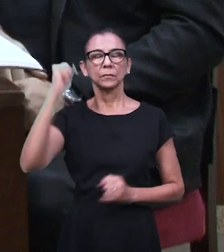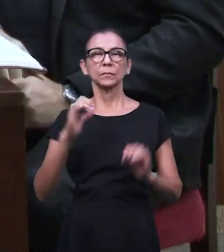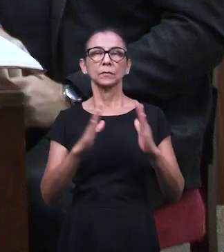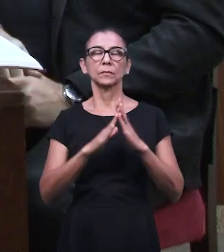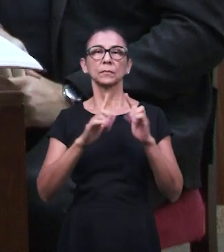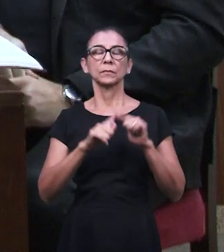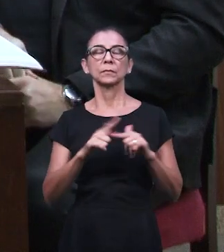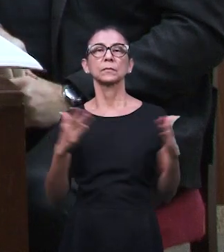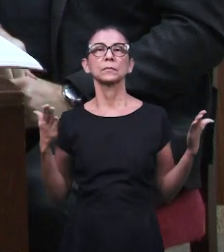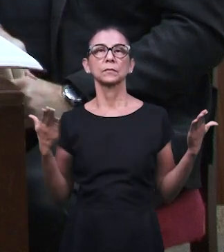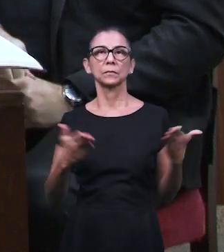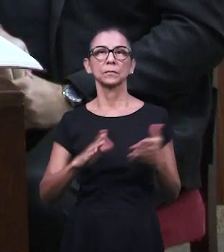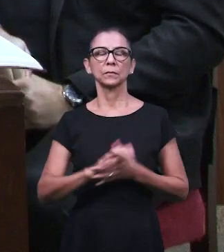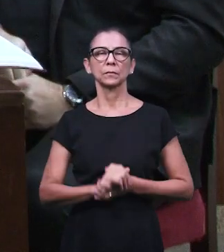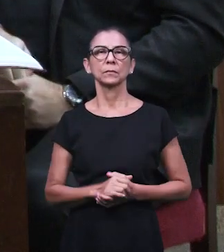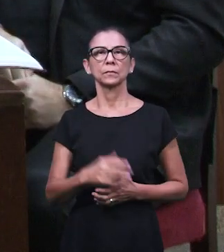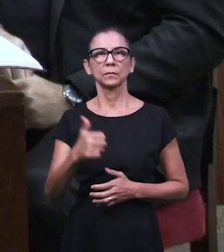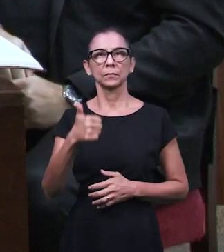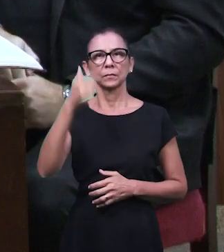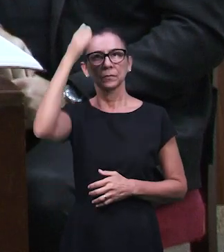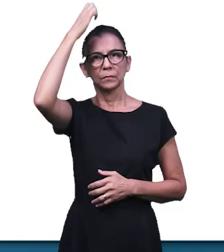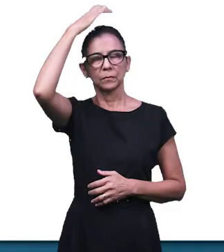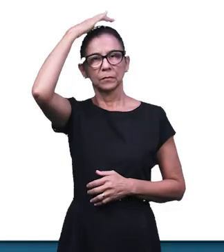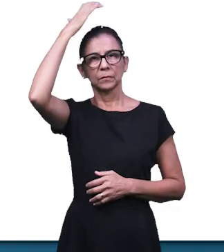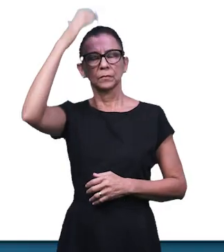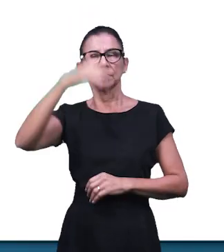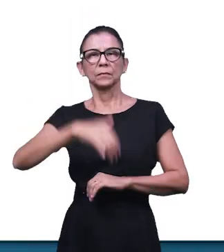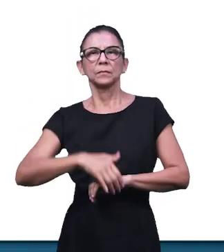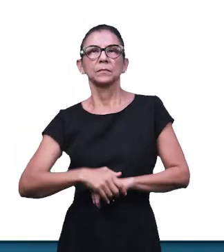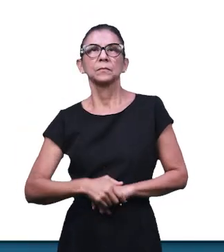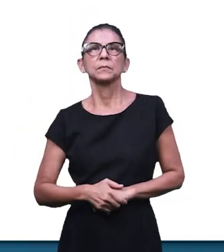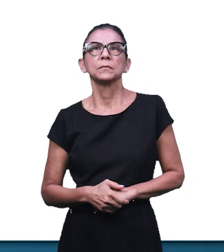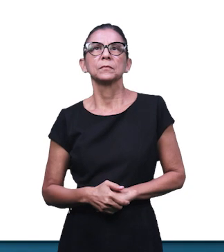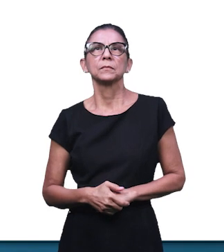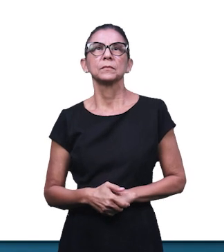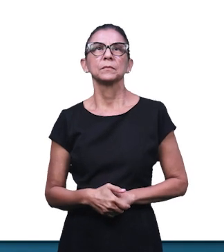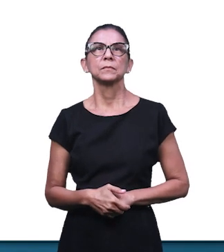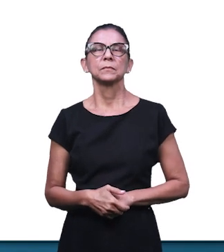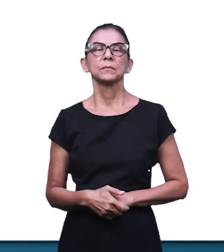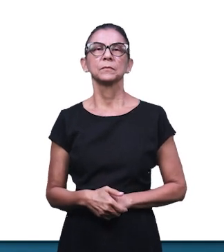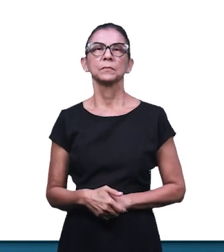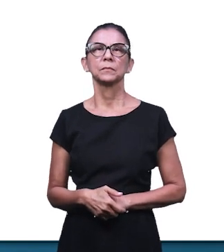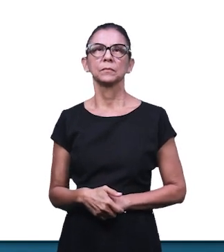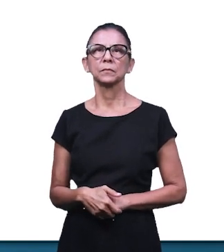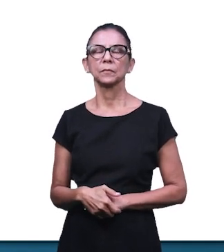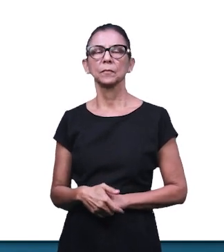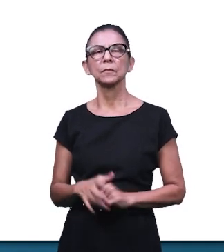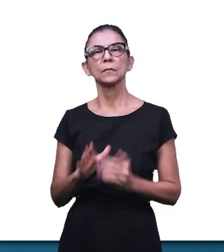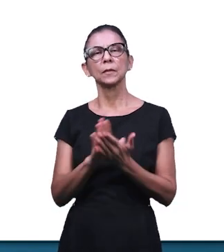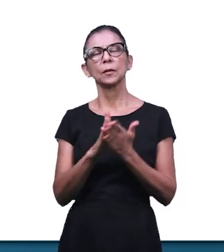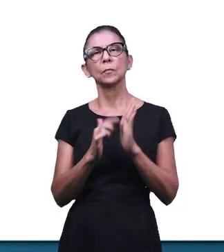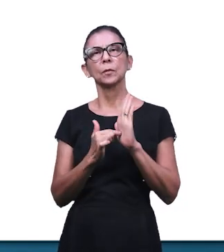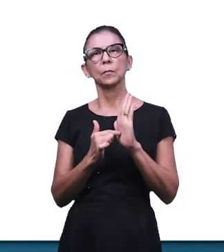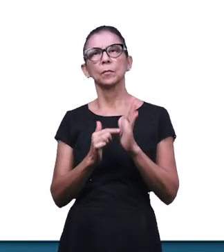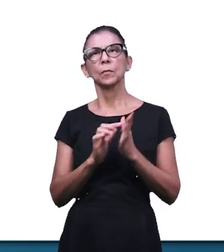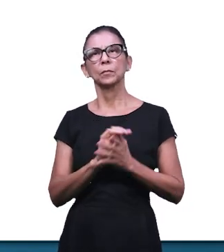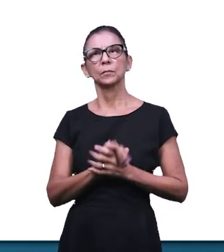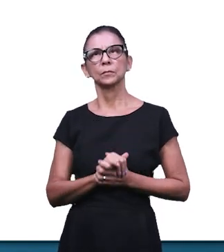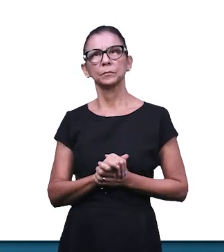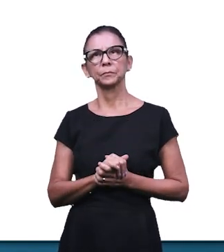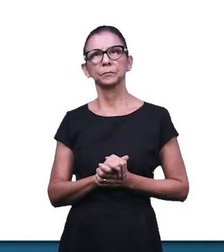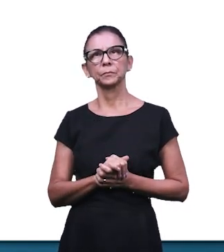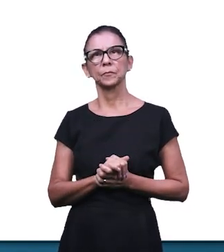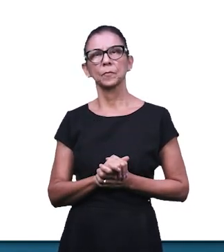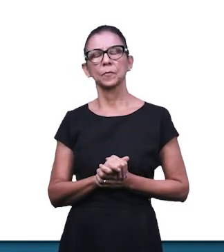1 Samuel. A nossa primeira pergunta é a seguinte: de acordo com a Bíblia, quantos anos duraram os reinados